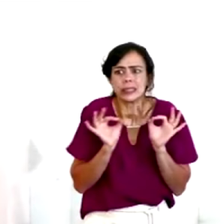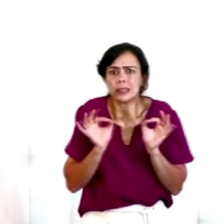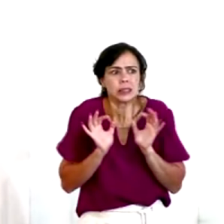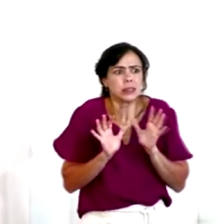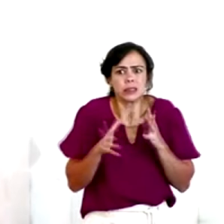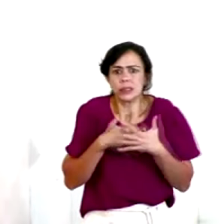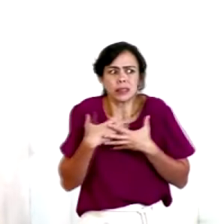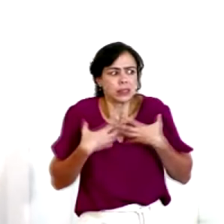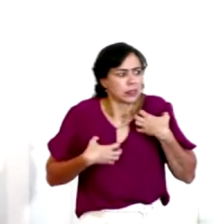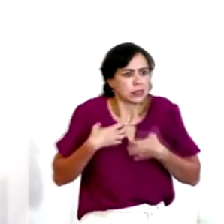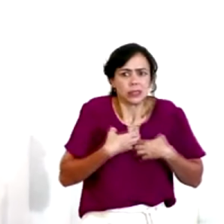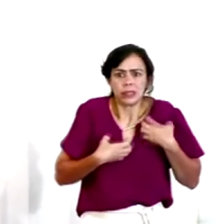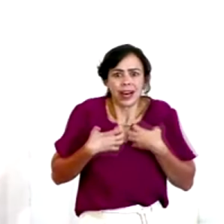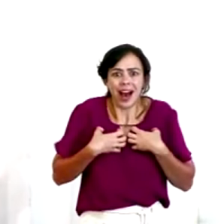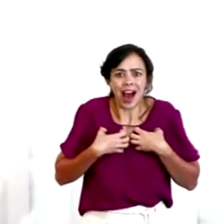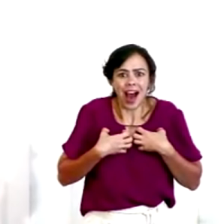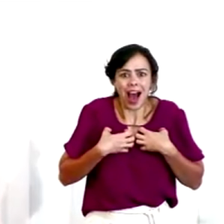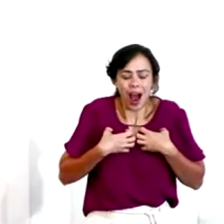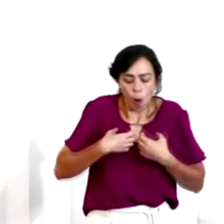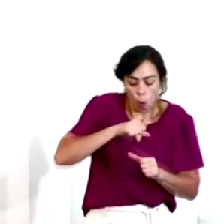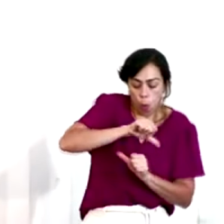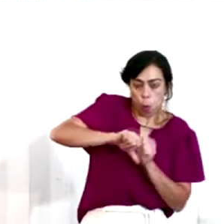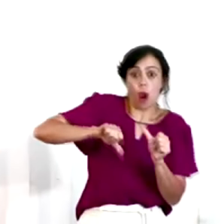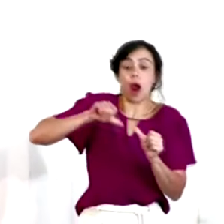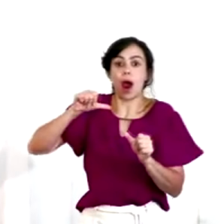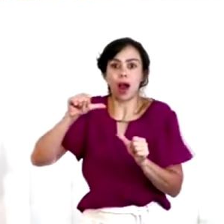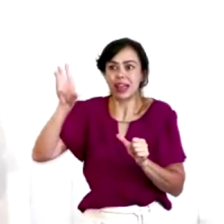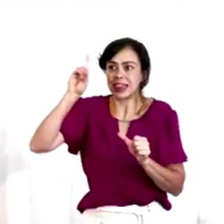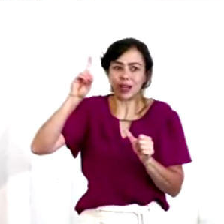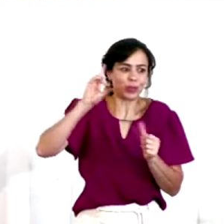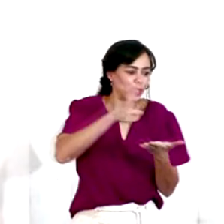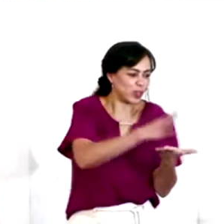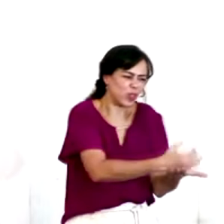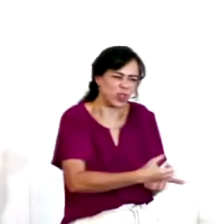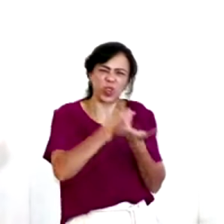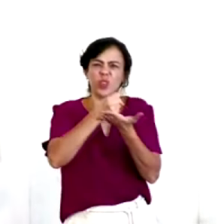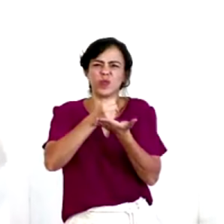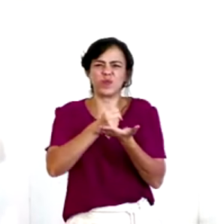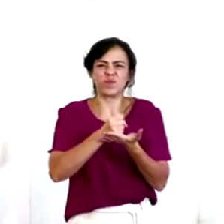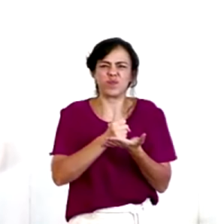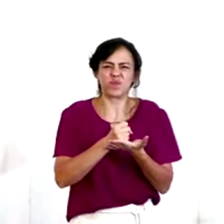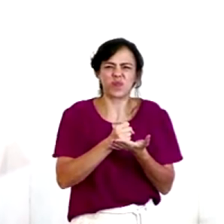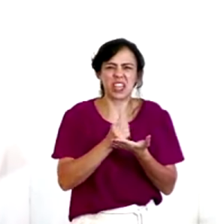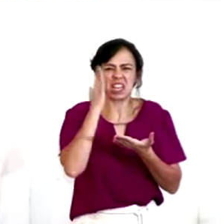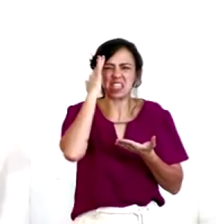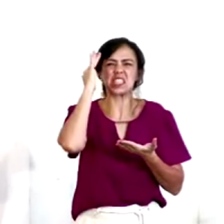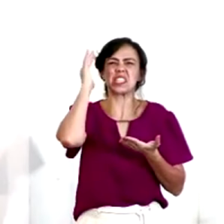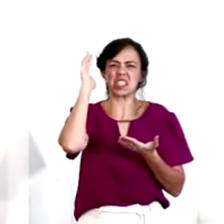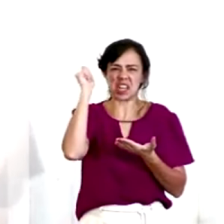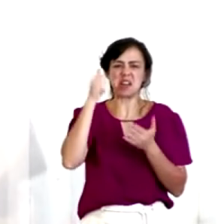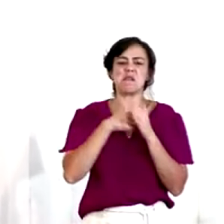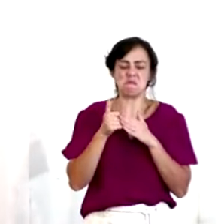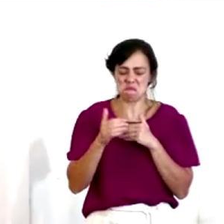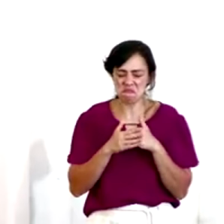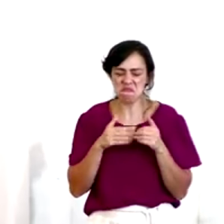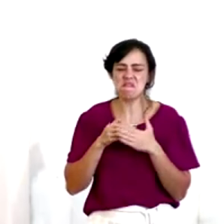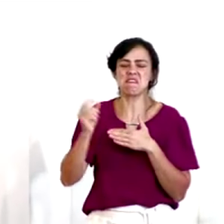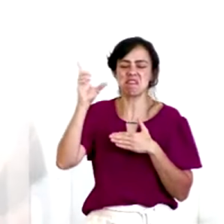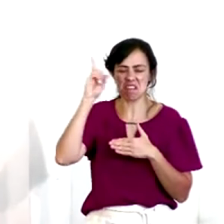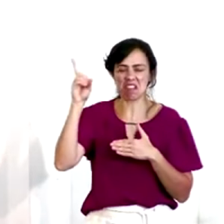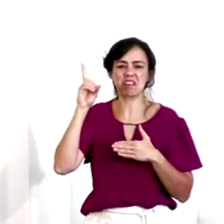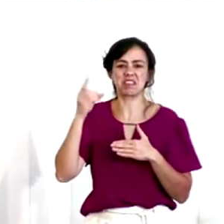terríveis, podem reconhecer a obra de Deus em suas vidas.